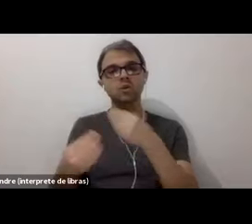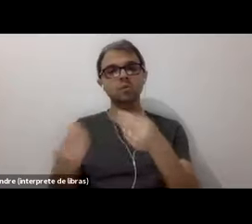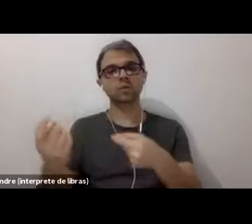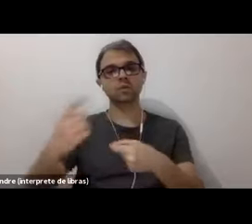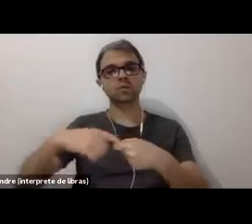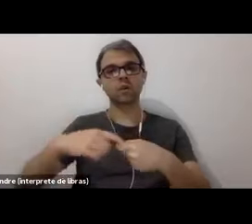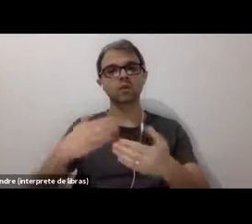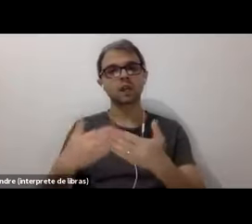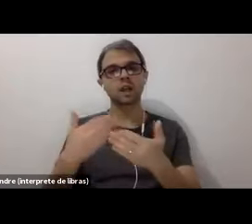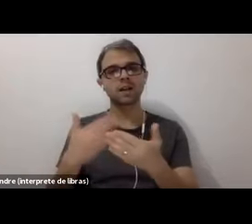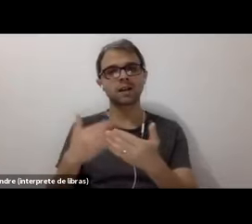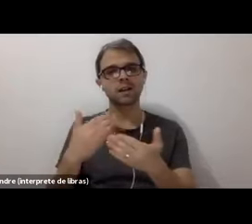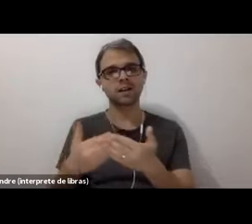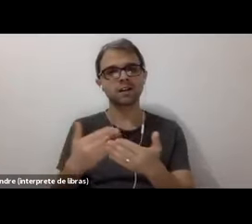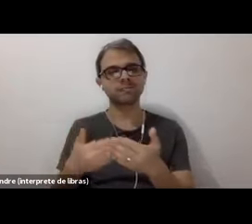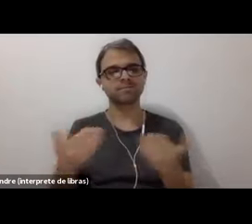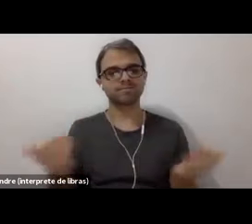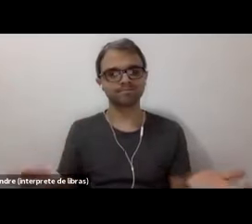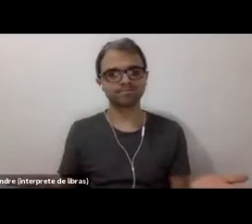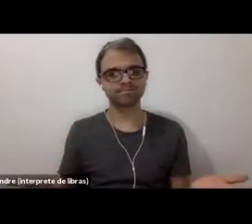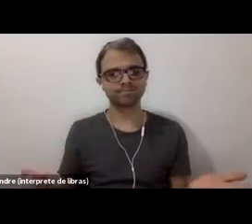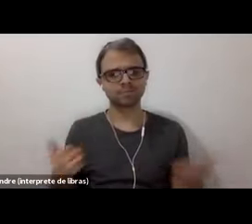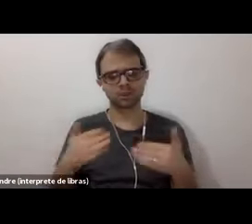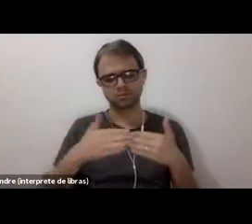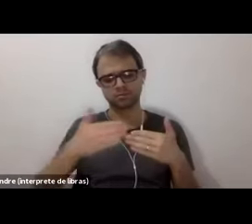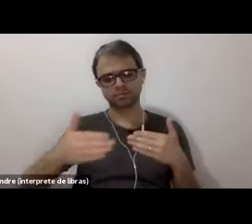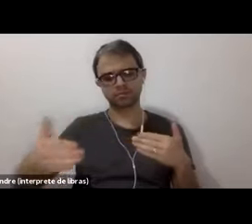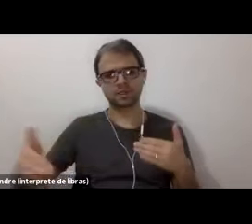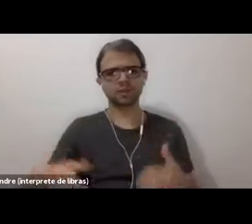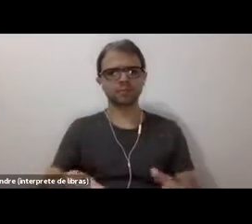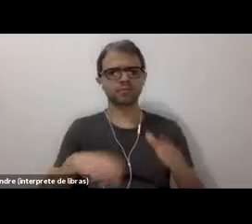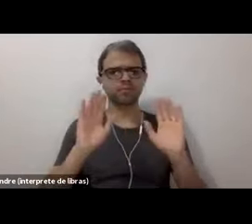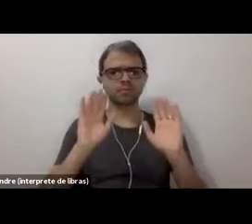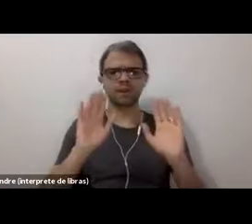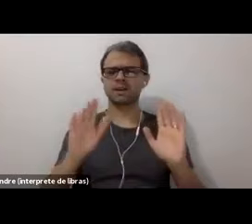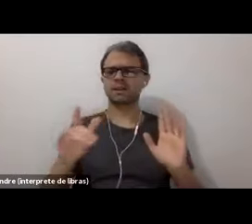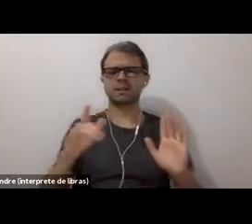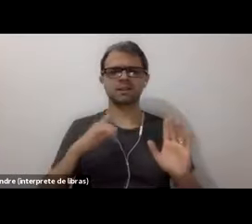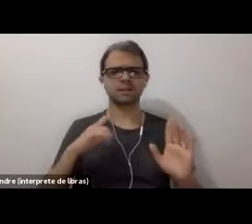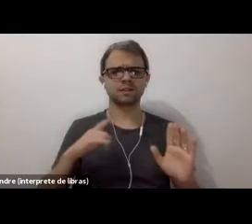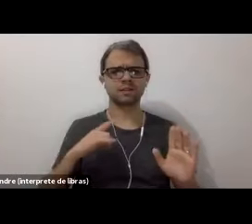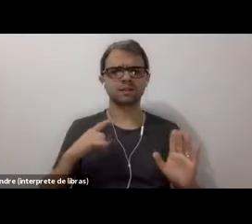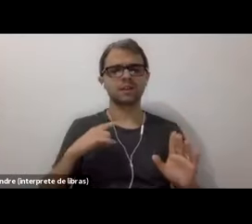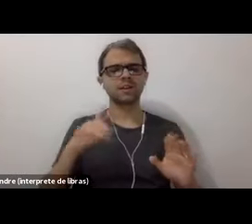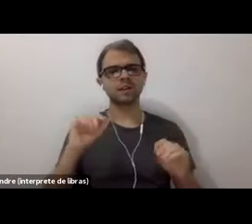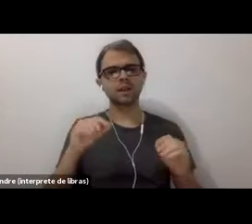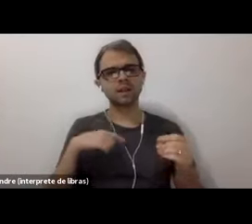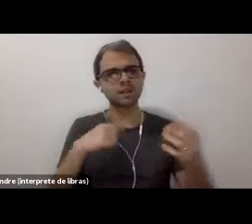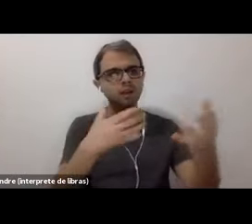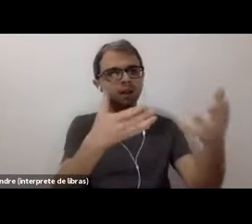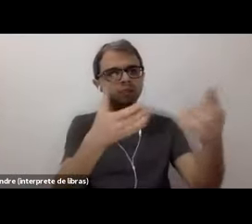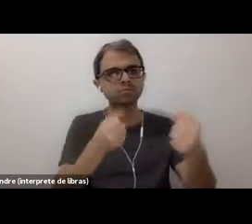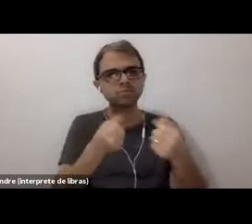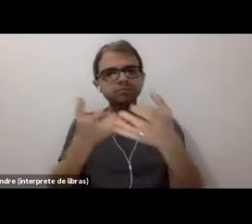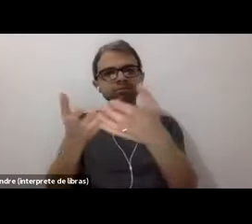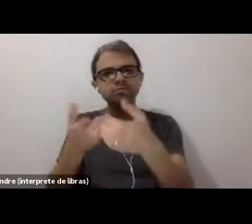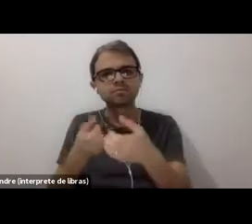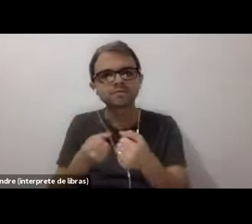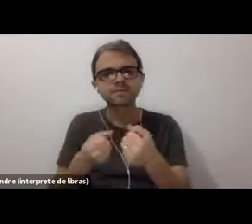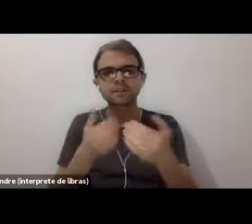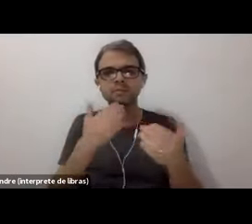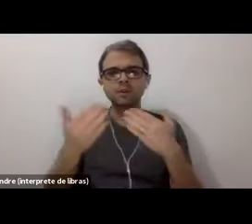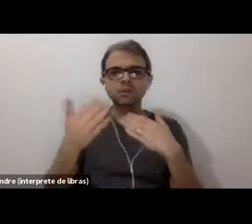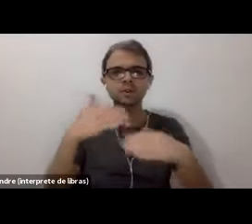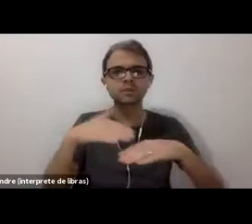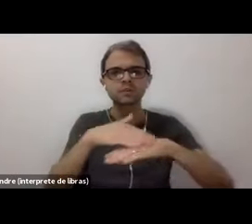passo a passo. E assim, tudo isso foi muito envolvido por toda uma série de aconchegos, né? Então a gente proporcionou a entrega de alguns kits e